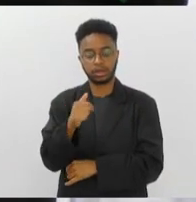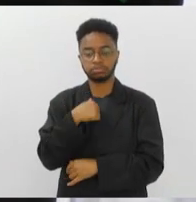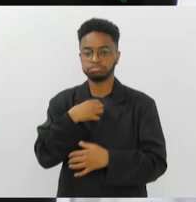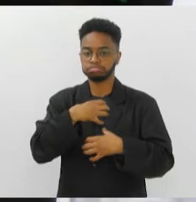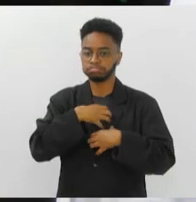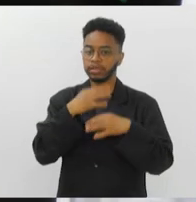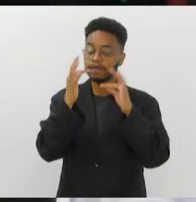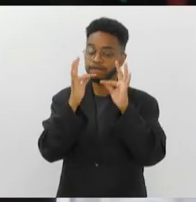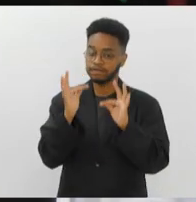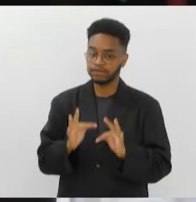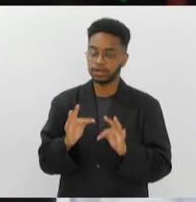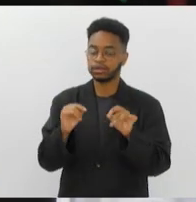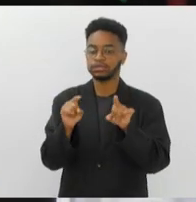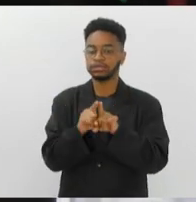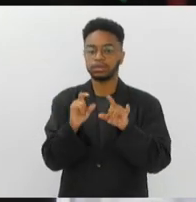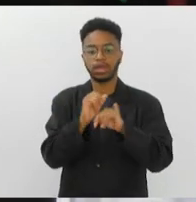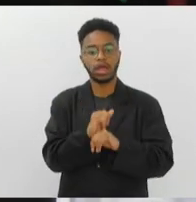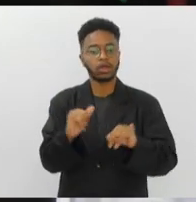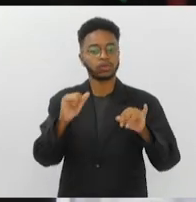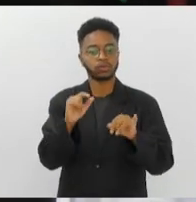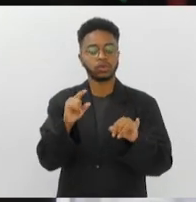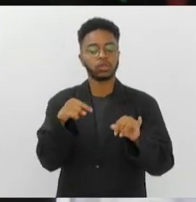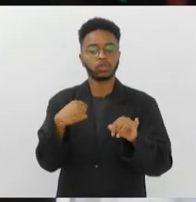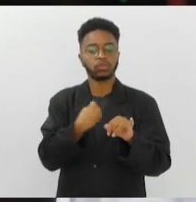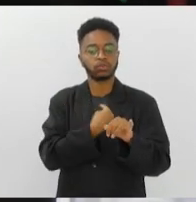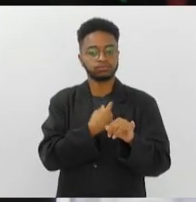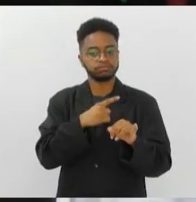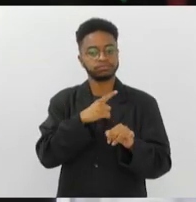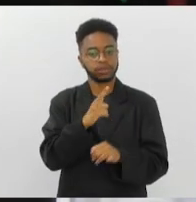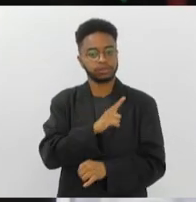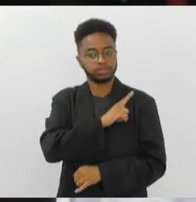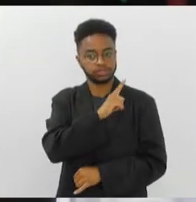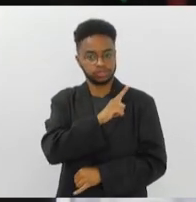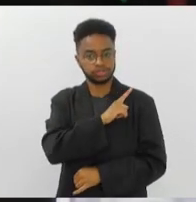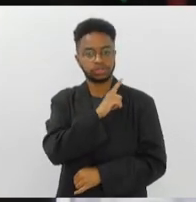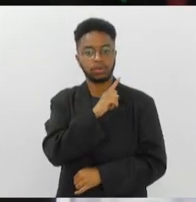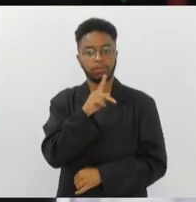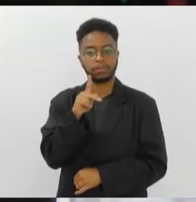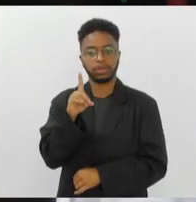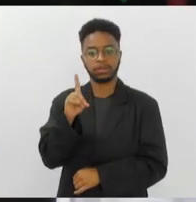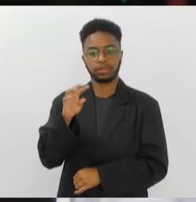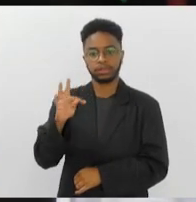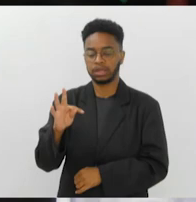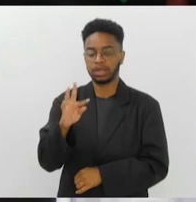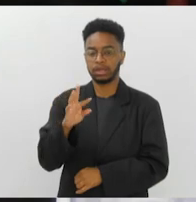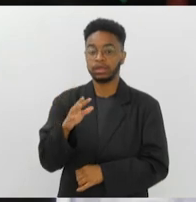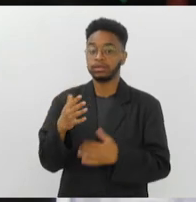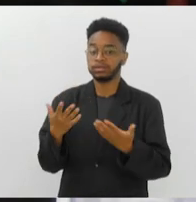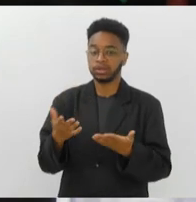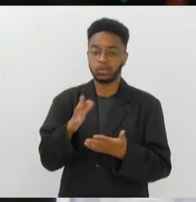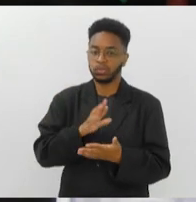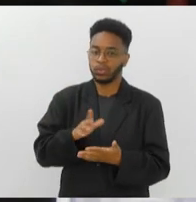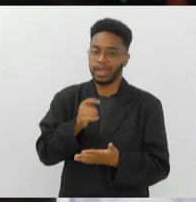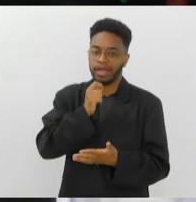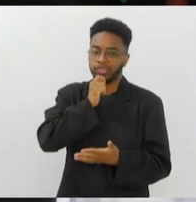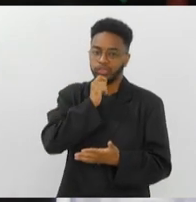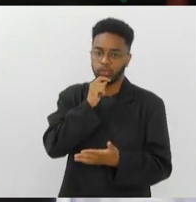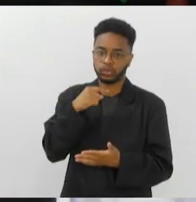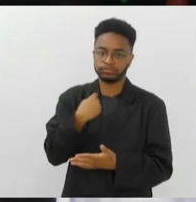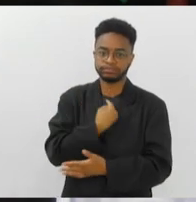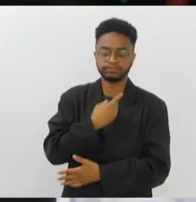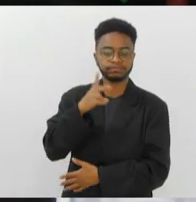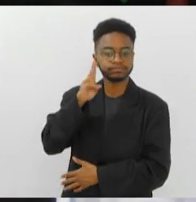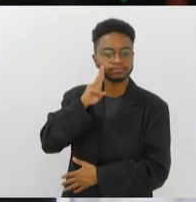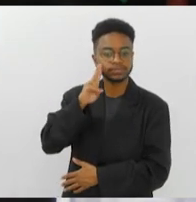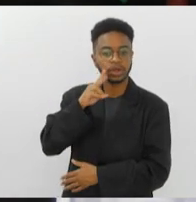e dizer que lá a gente tem uma gestão PDT e não é à toa que a gente vai lembrar aqui o papel